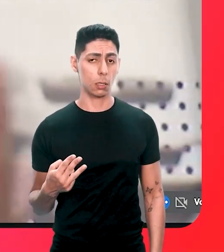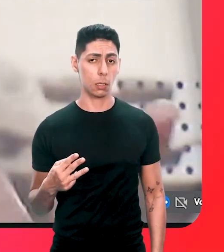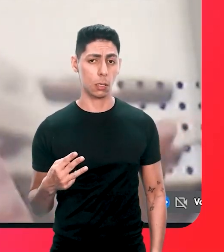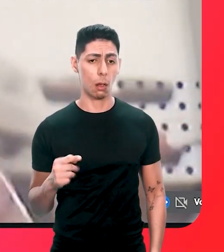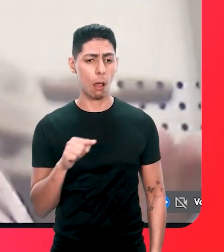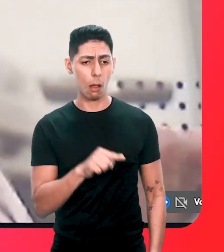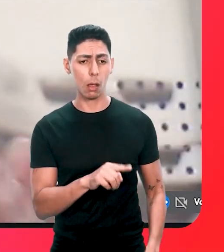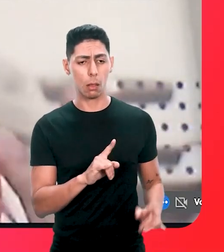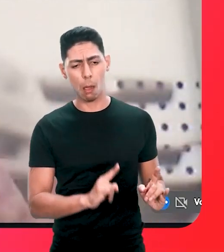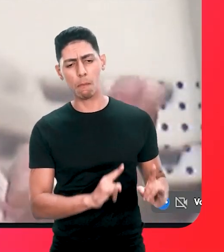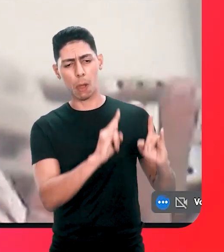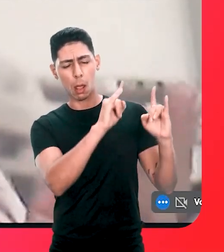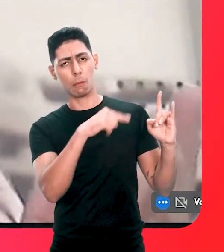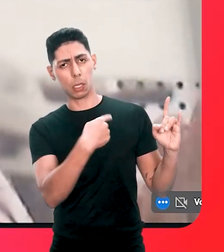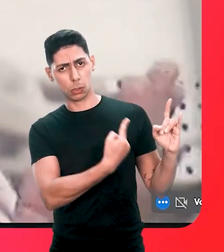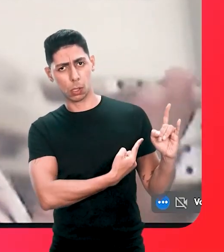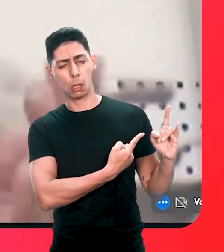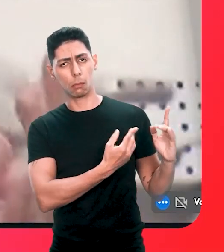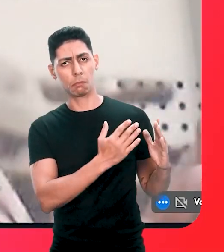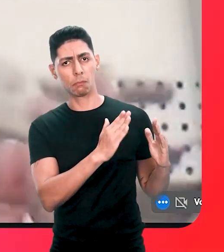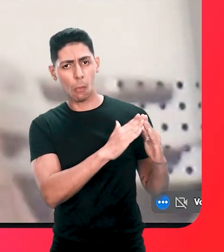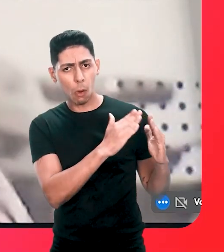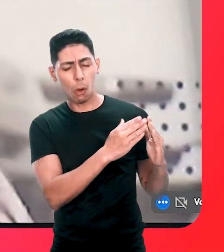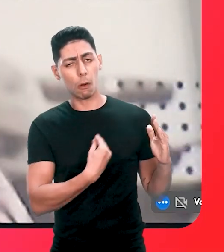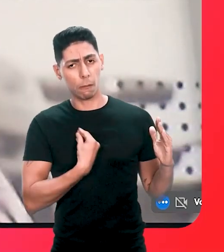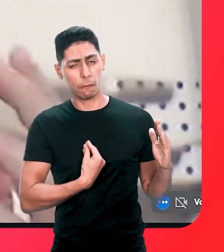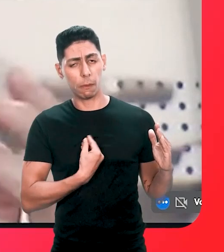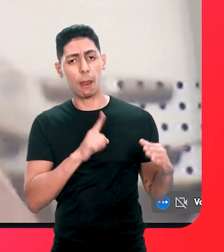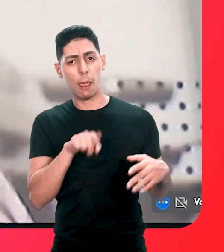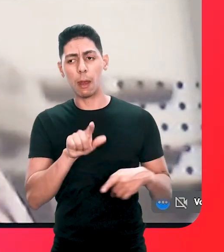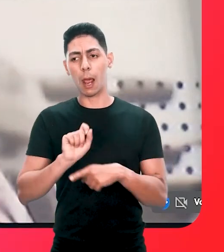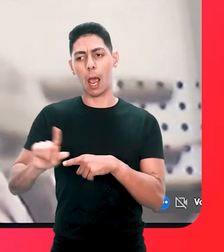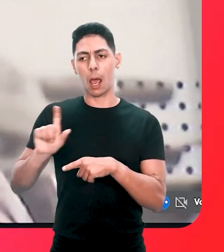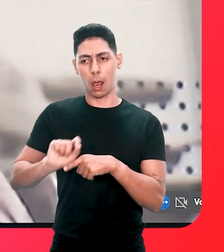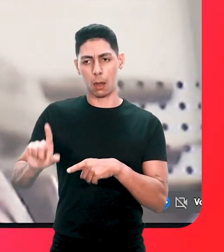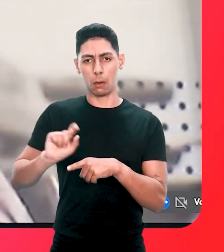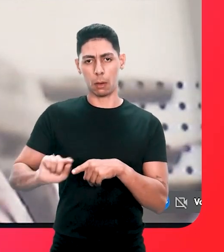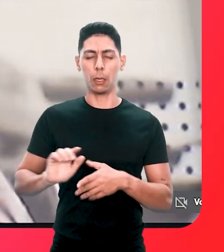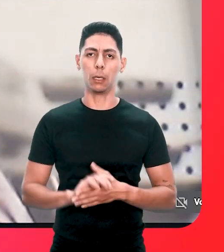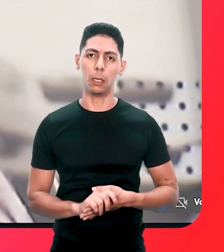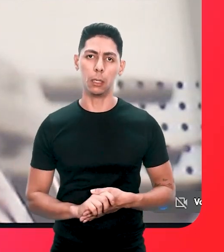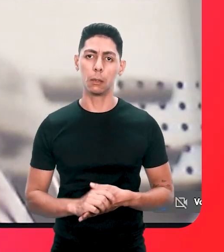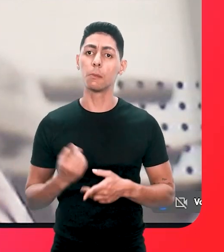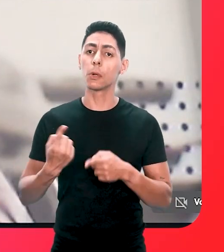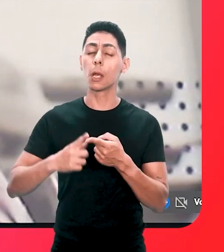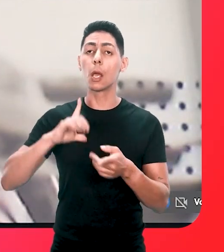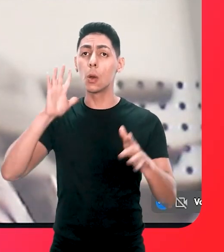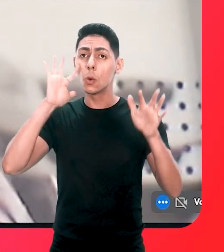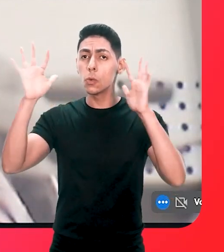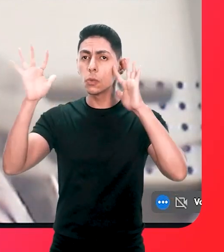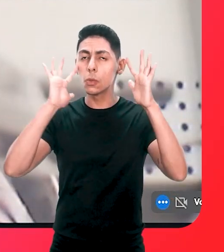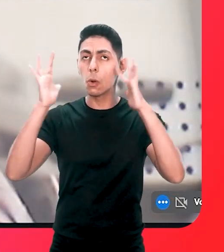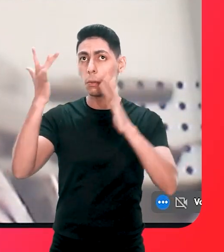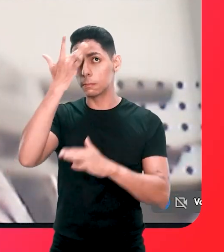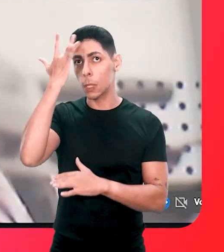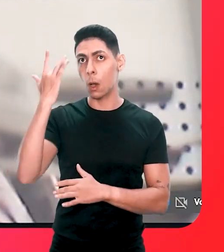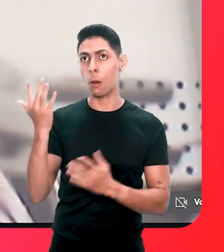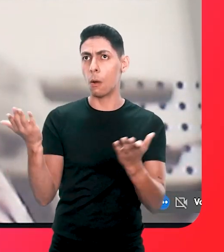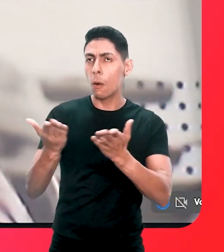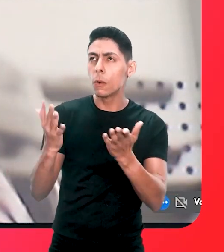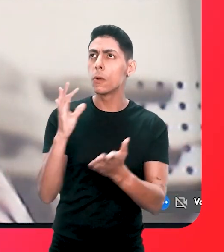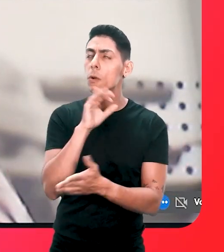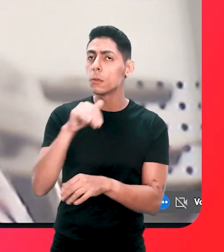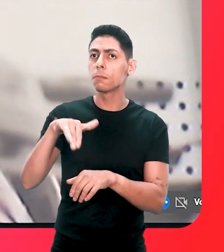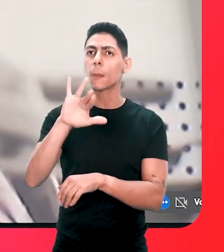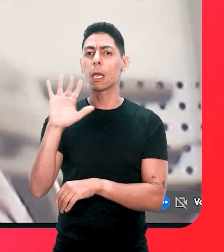esse apartamento que a gente morava era alugado, né, que era uma coisa, e o sonho sempre das pessoas, né, hoje, eu acho muito mais forte